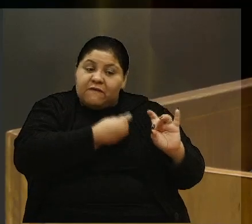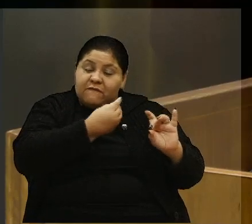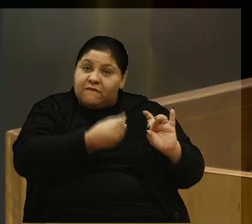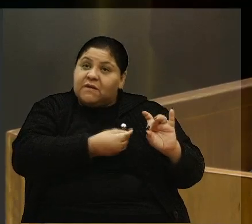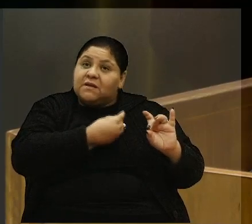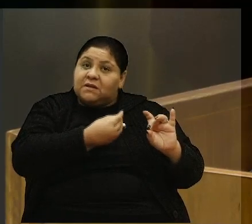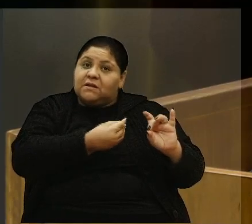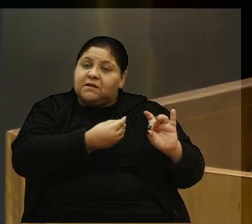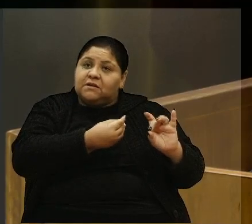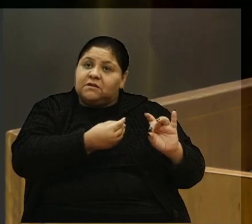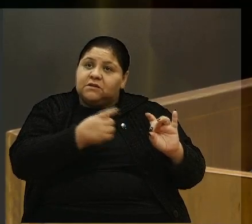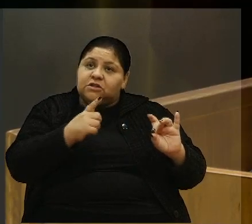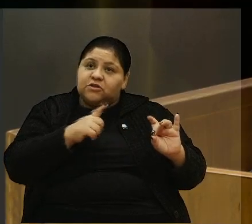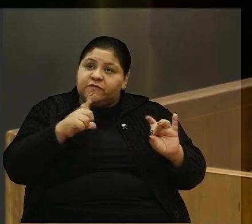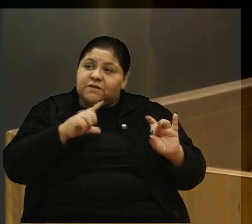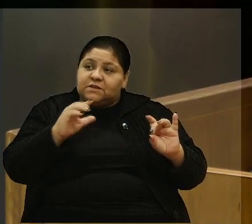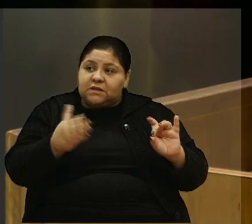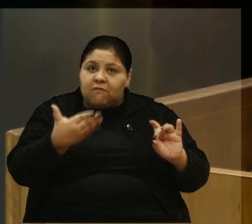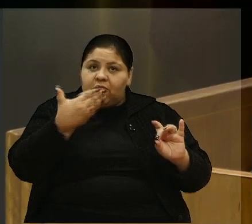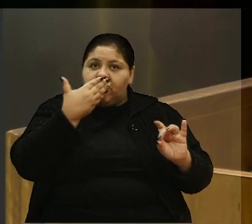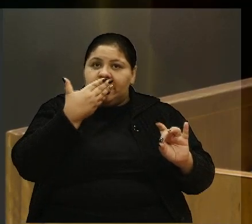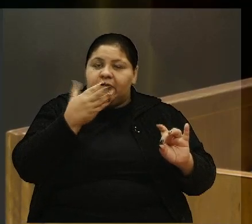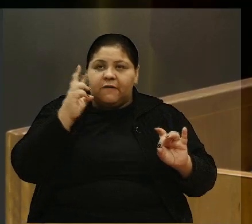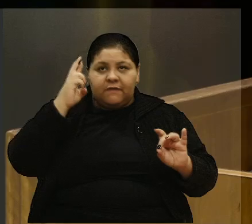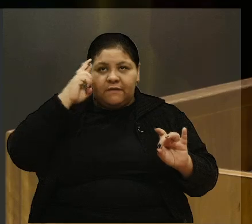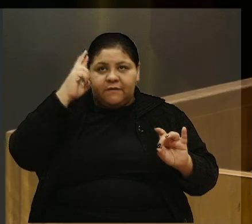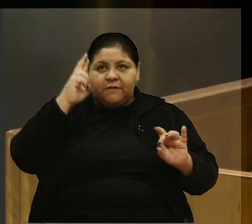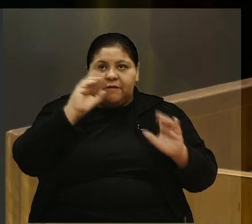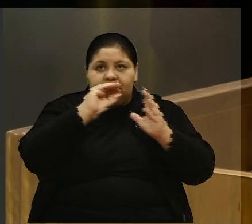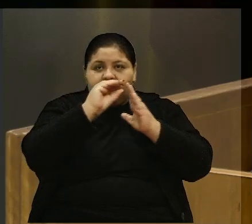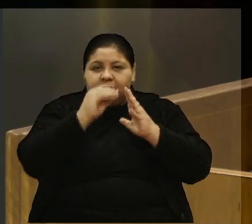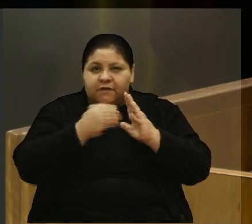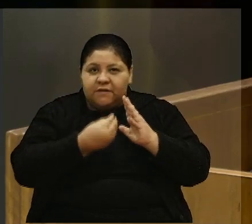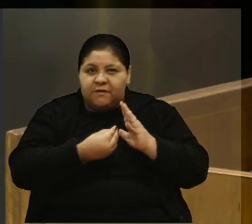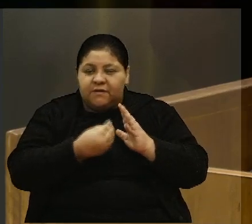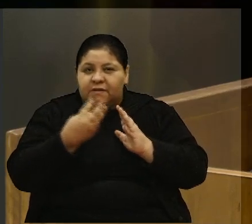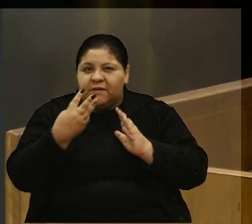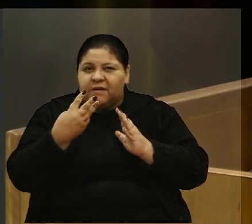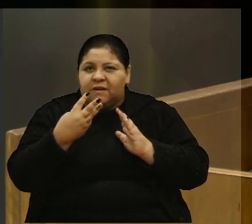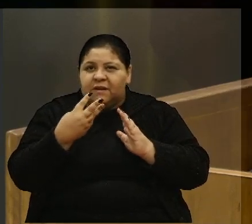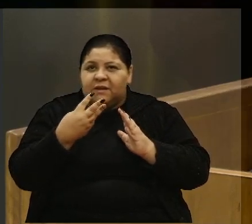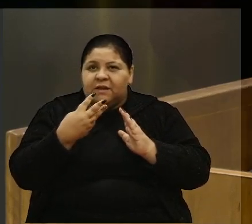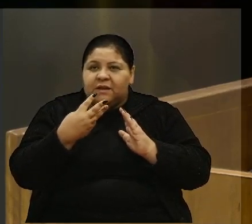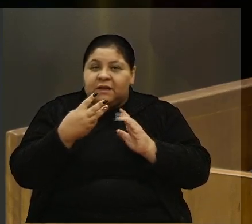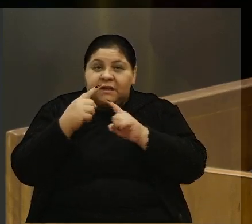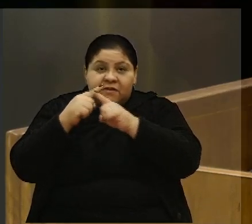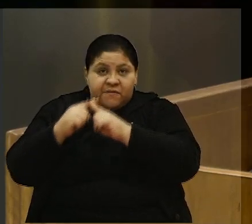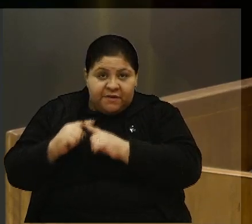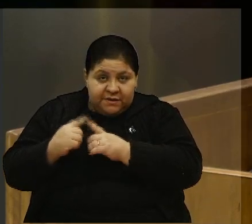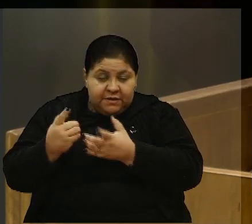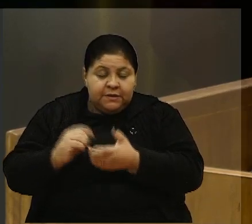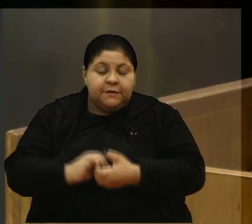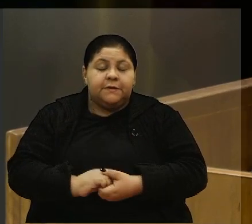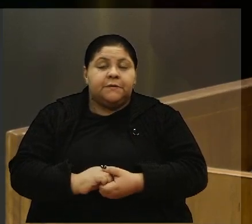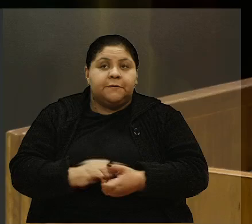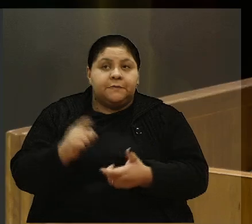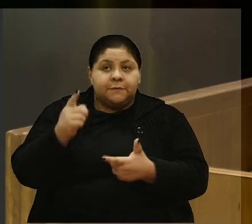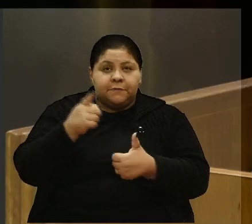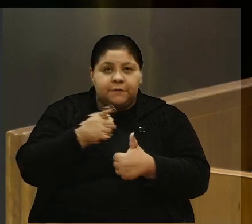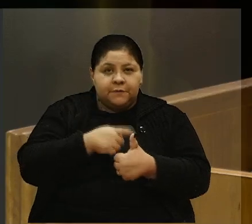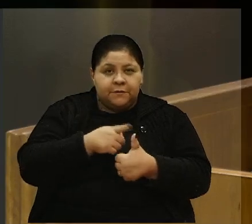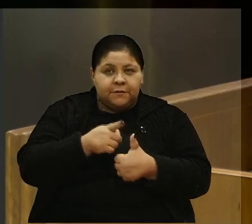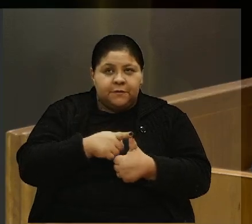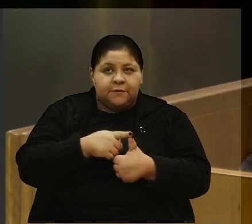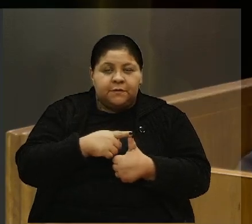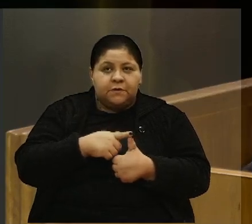que eu estivesse à frente da direção do SAMAI por pelo menos 3 oportunidades. A primeira, lá no